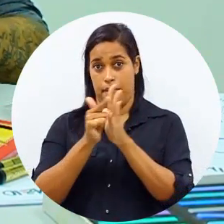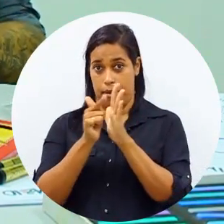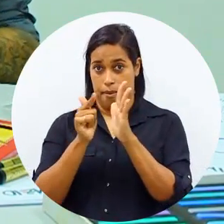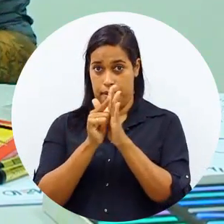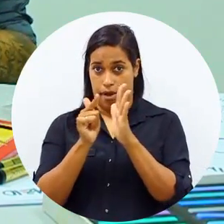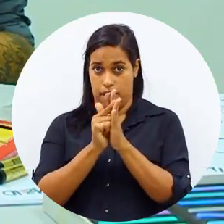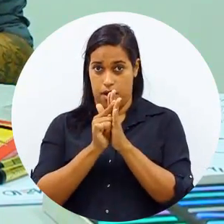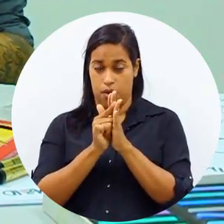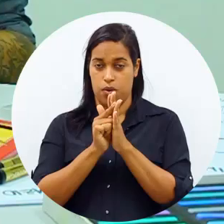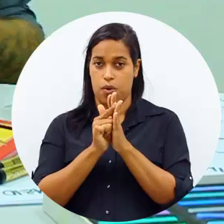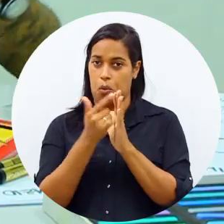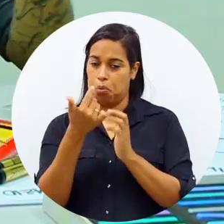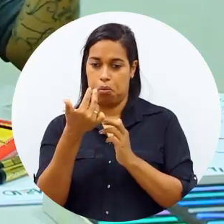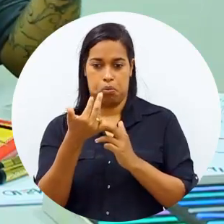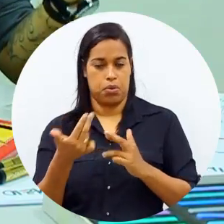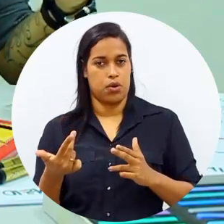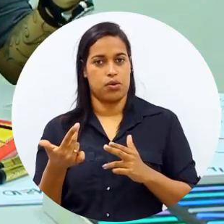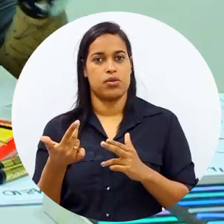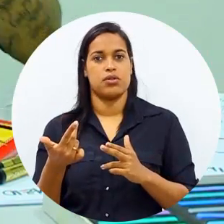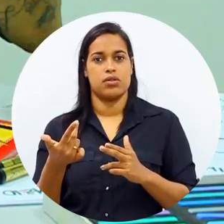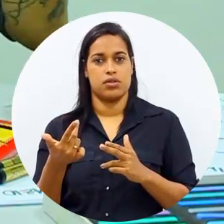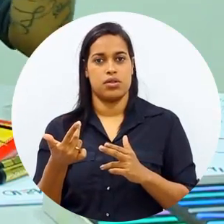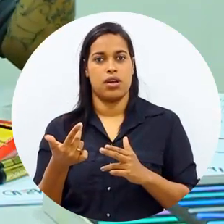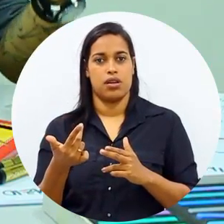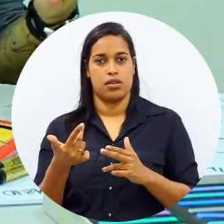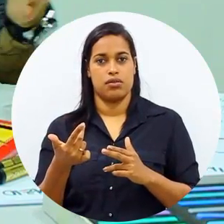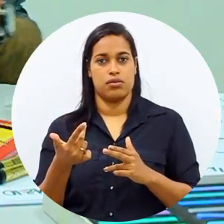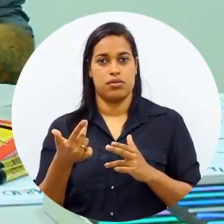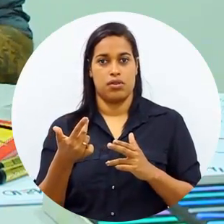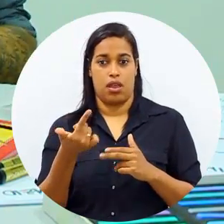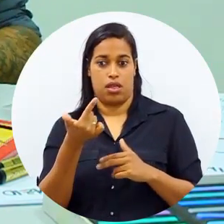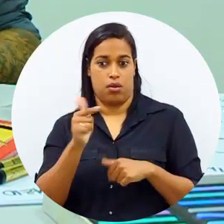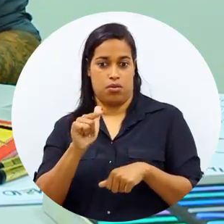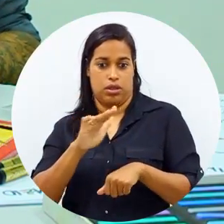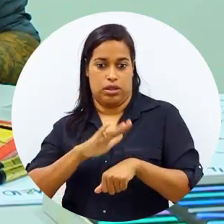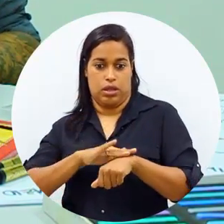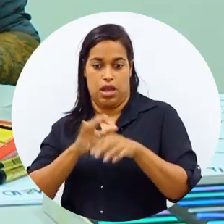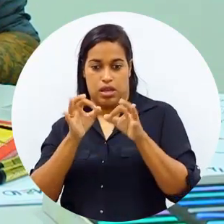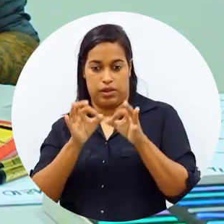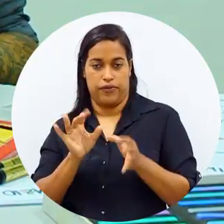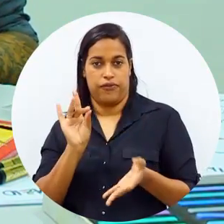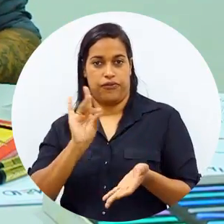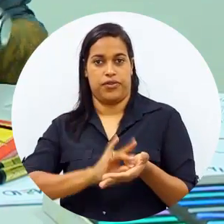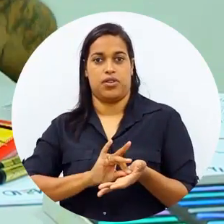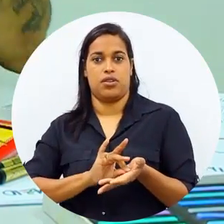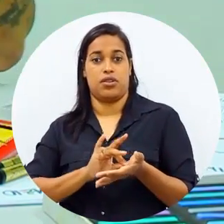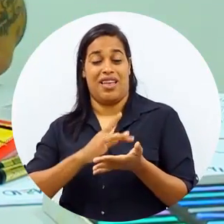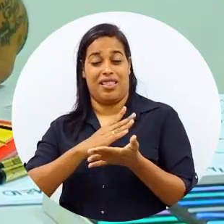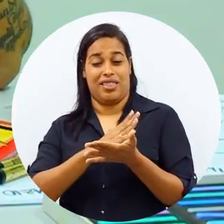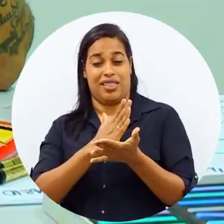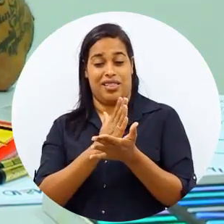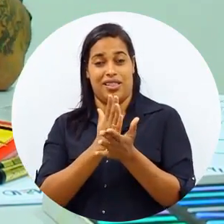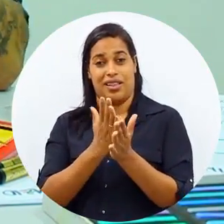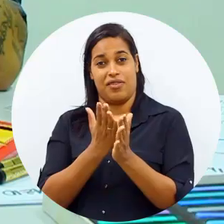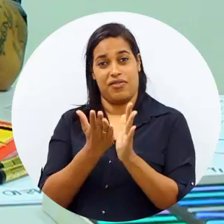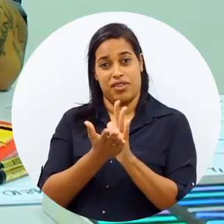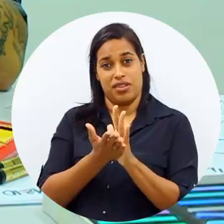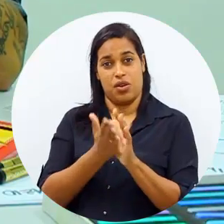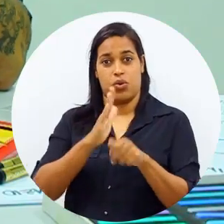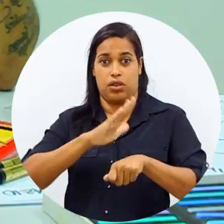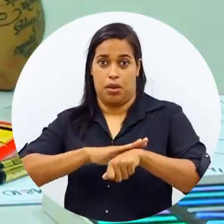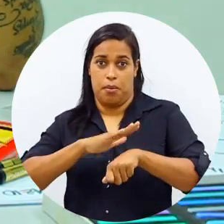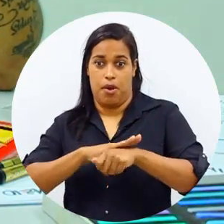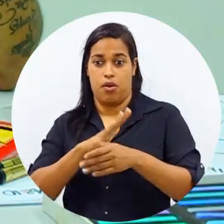caber em uma folha de papel algo que no tamanho real não caberia. É